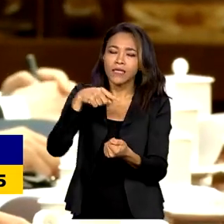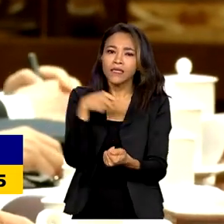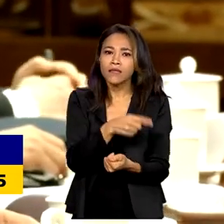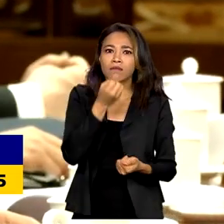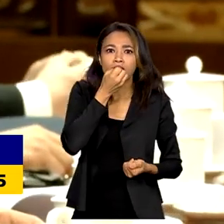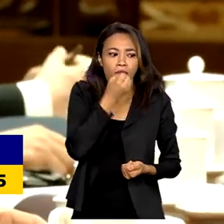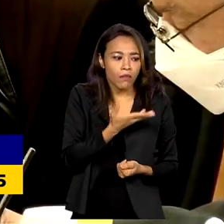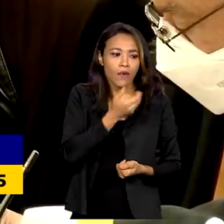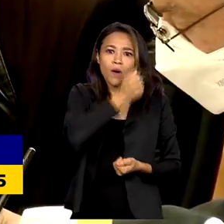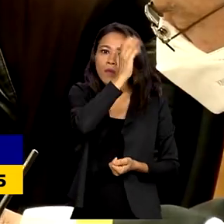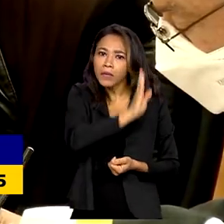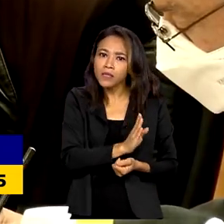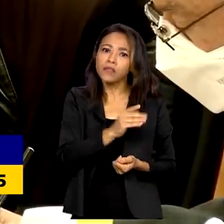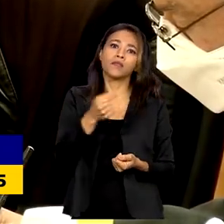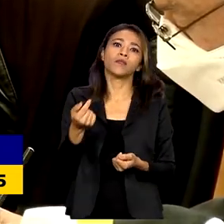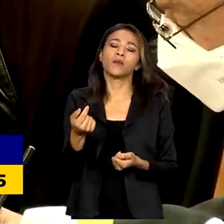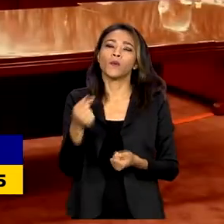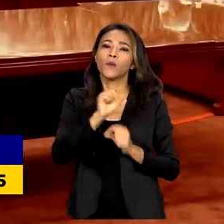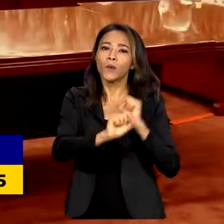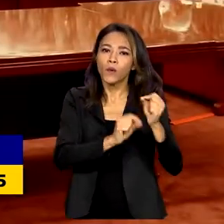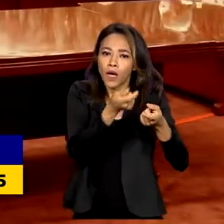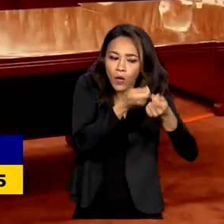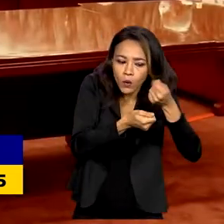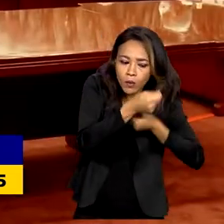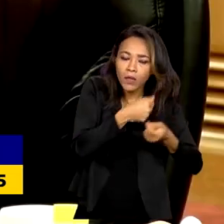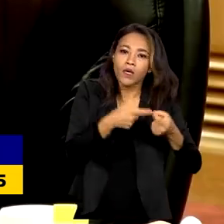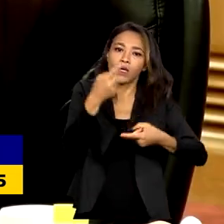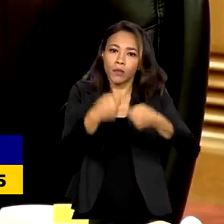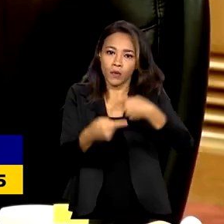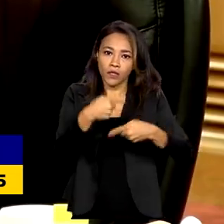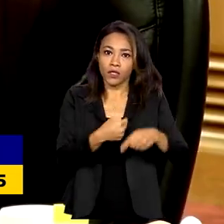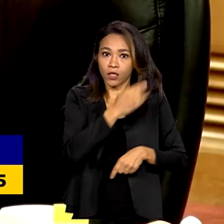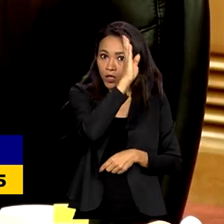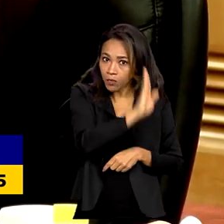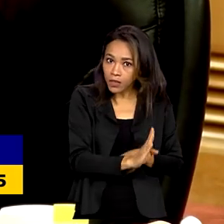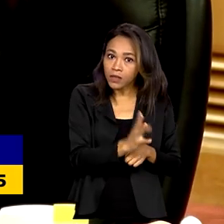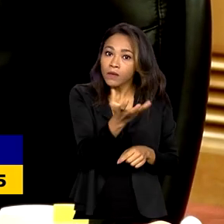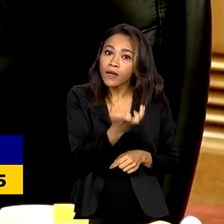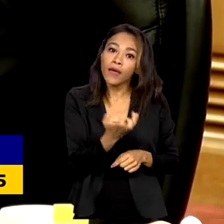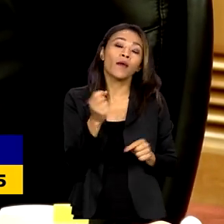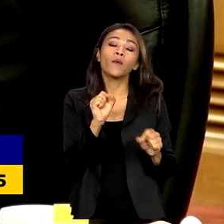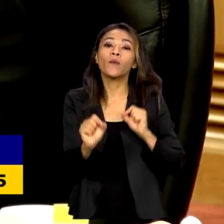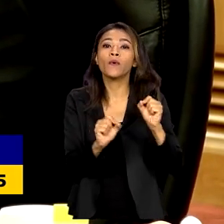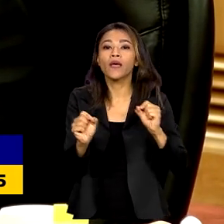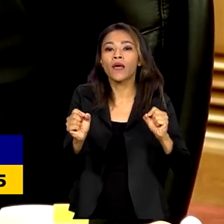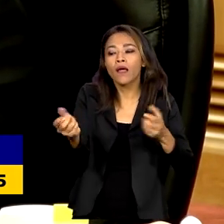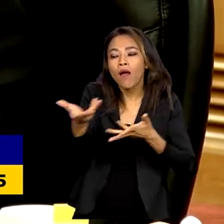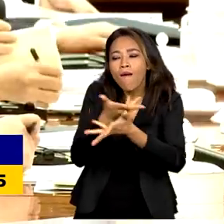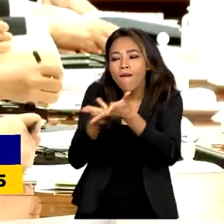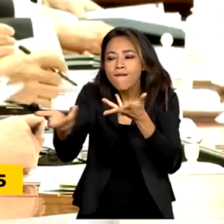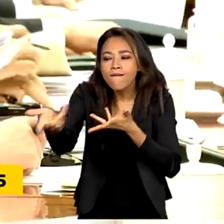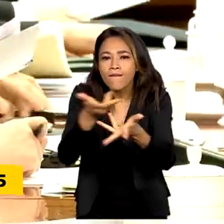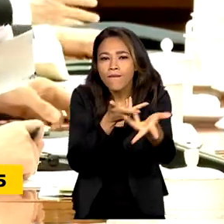vantagens econômicas e políticas para o Brasil, e o Brasil também pretende se colocar como mediador internacional de